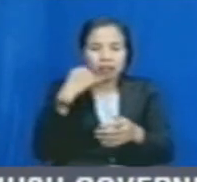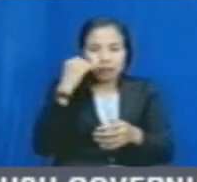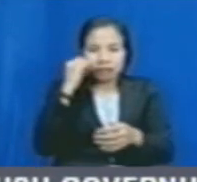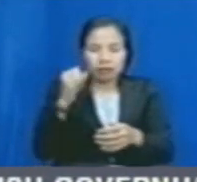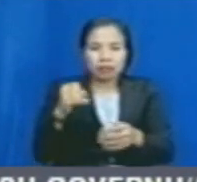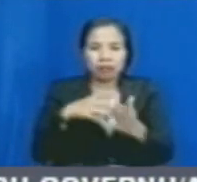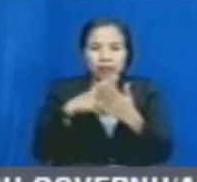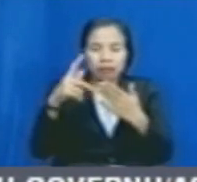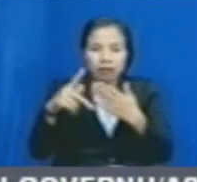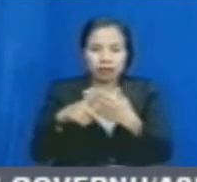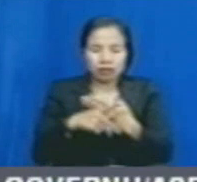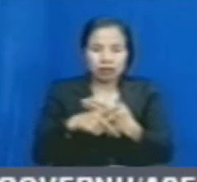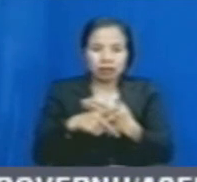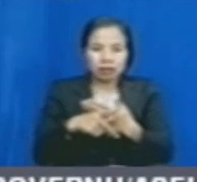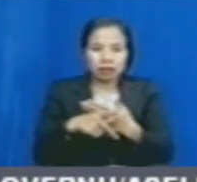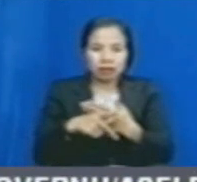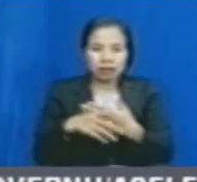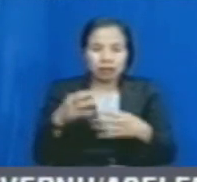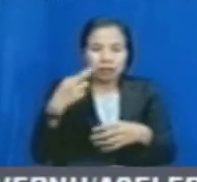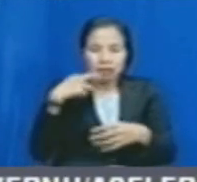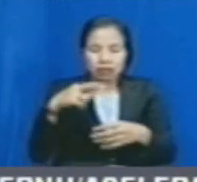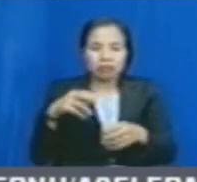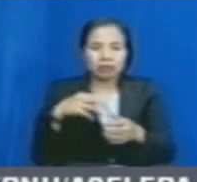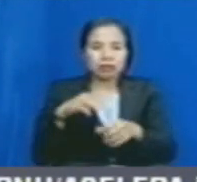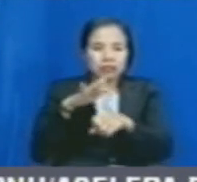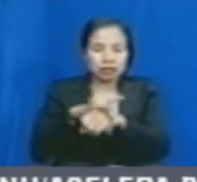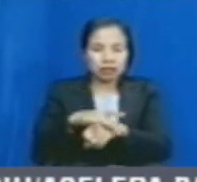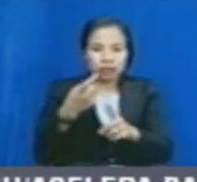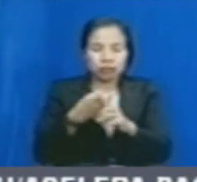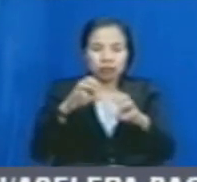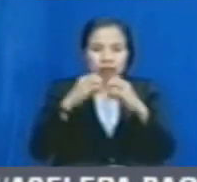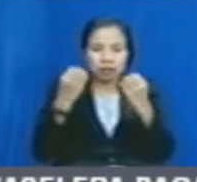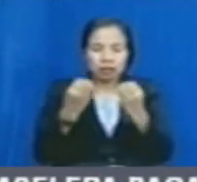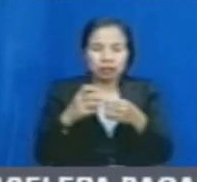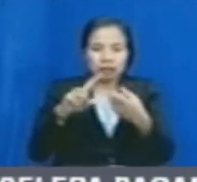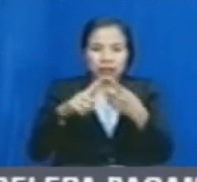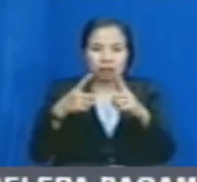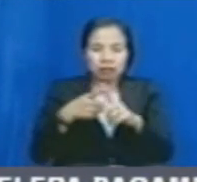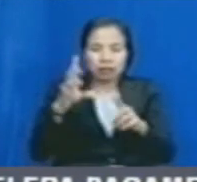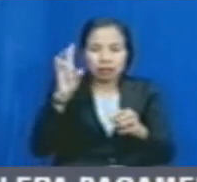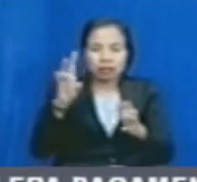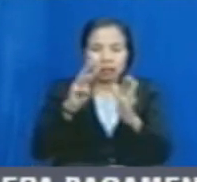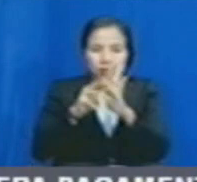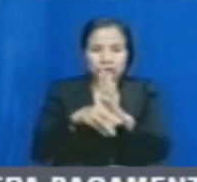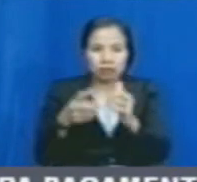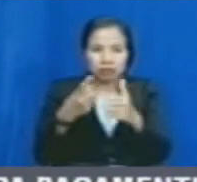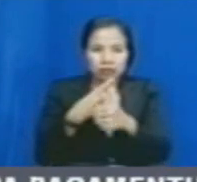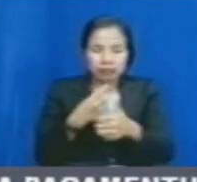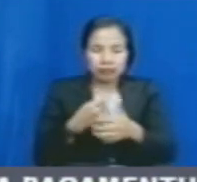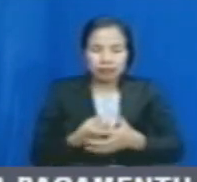programa Menezer o assunto atenção no resposta sério, Rússia ONZ Belun. E em seguimento, 7 minutos, ba da Huluk.